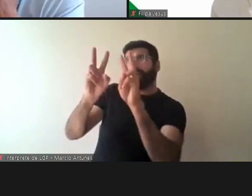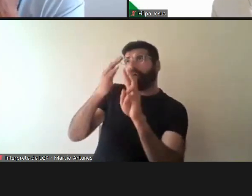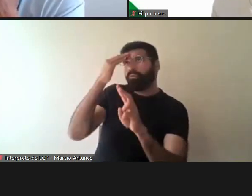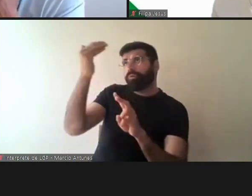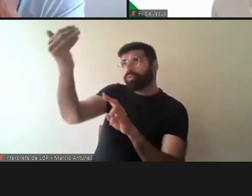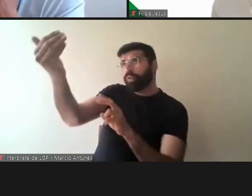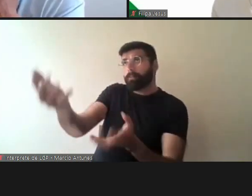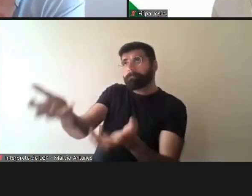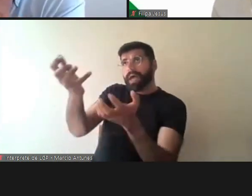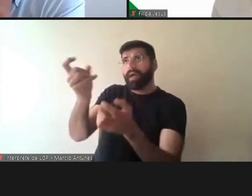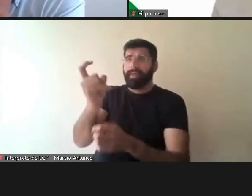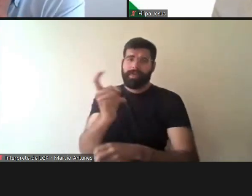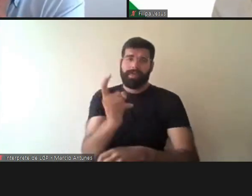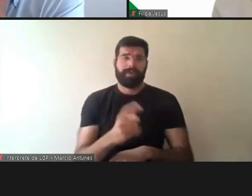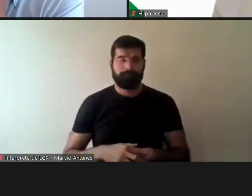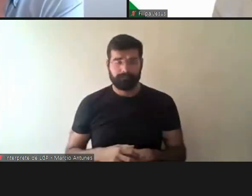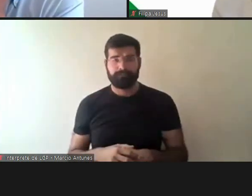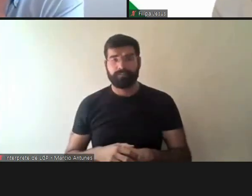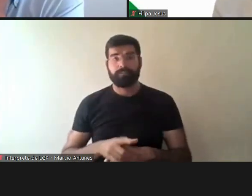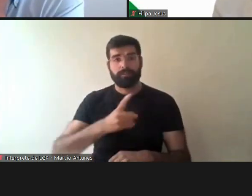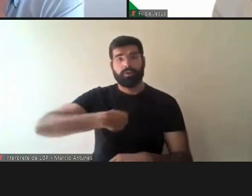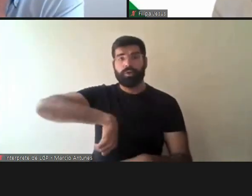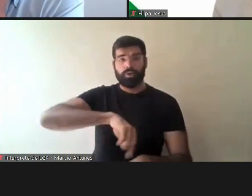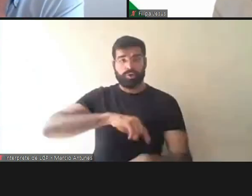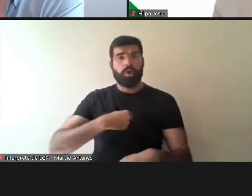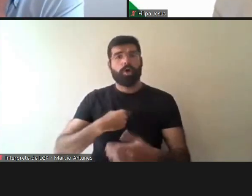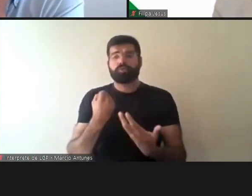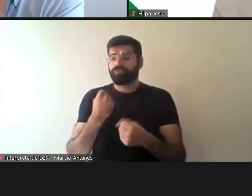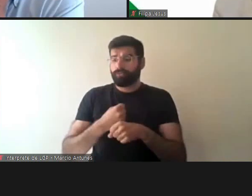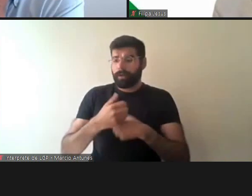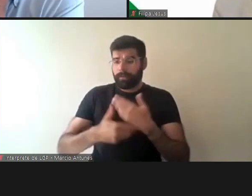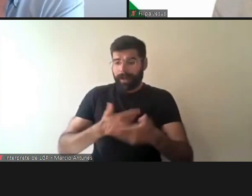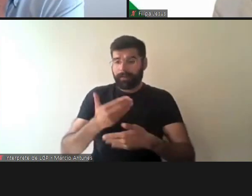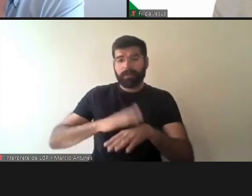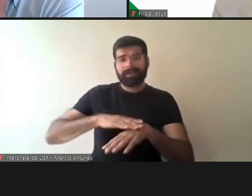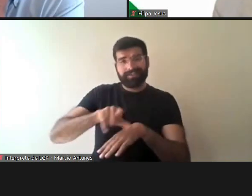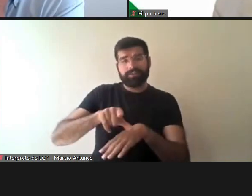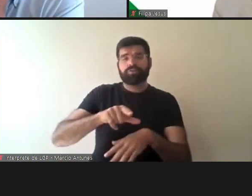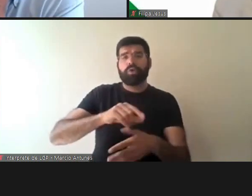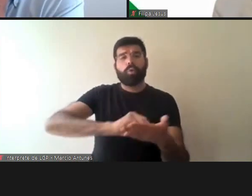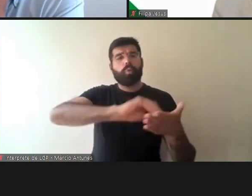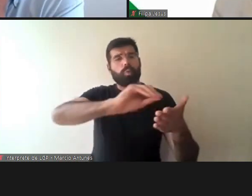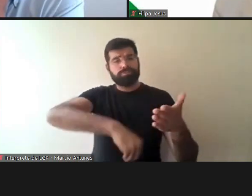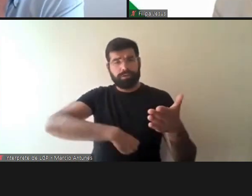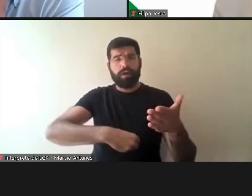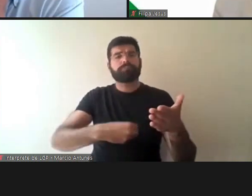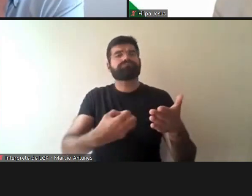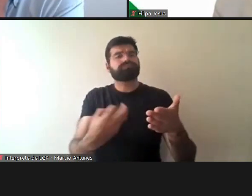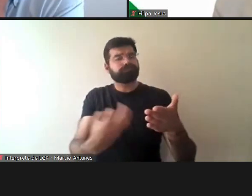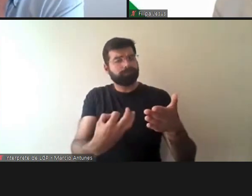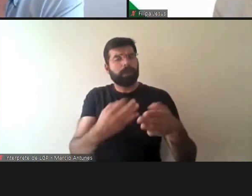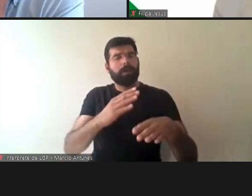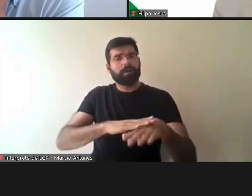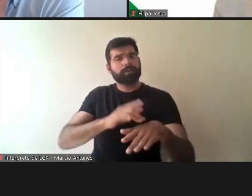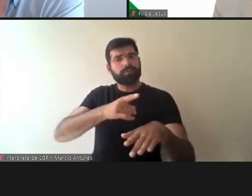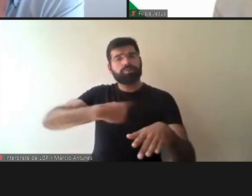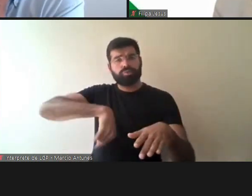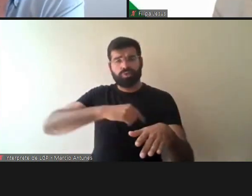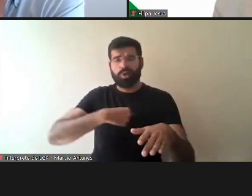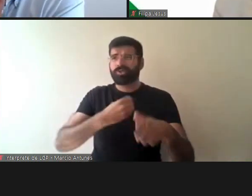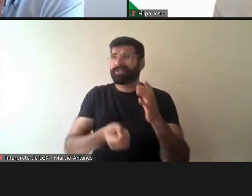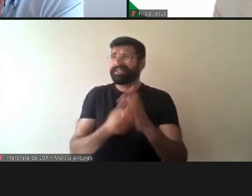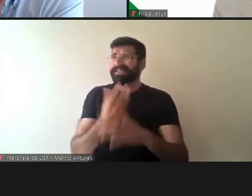Nós estamos com este processo, por isso assinámos um contrato, por isso fomos criados em